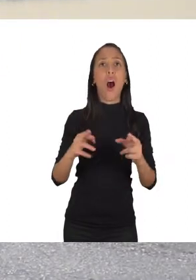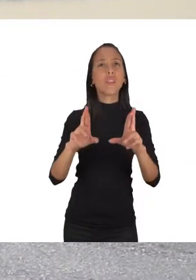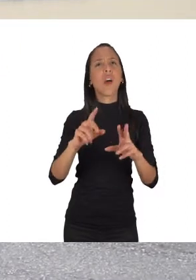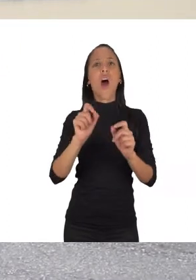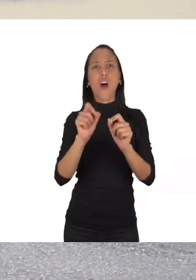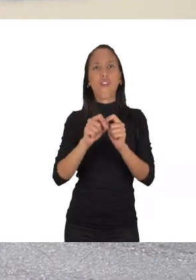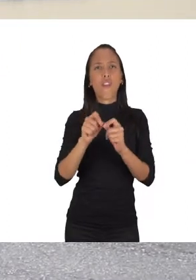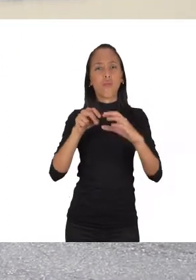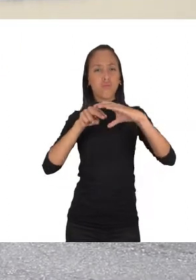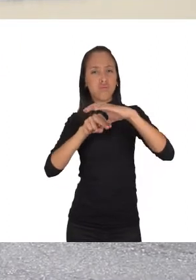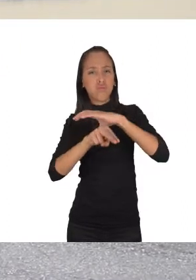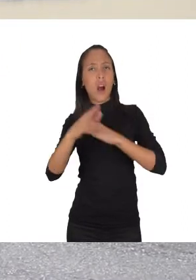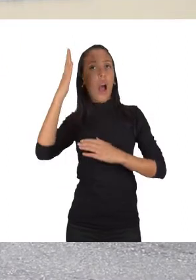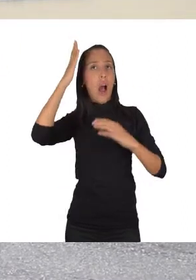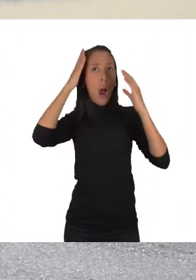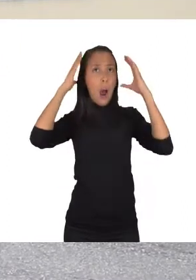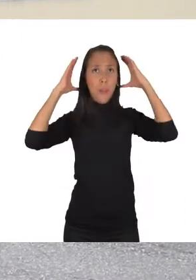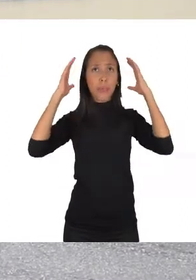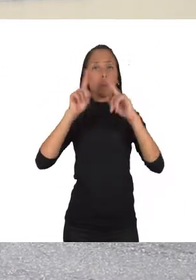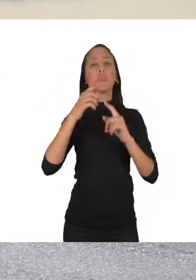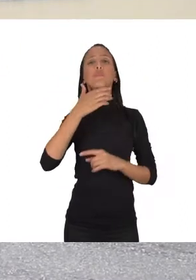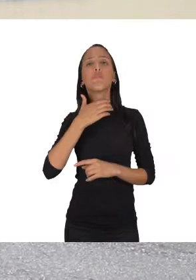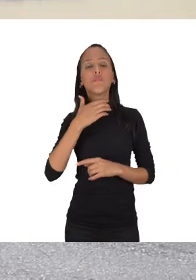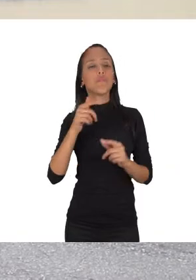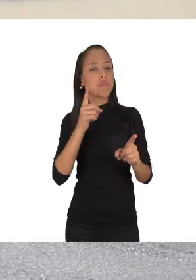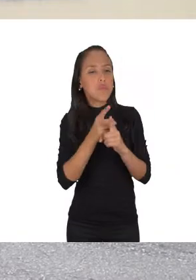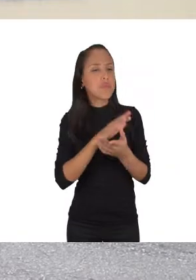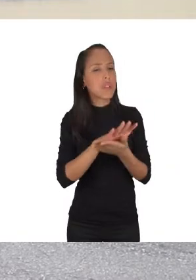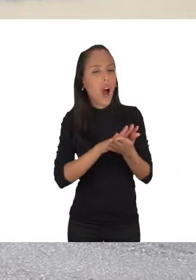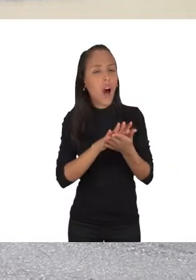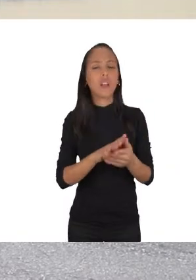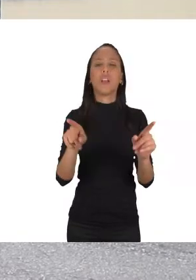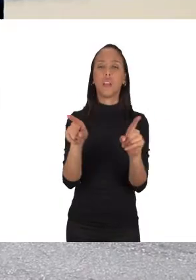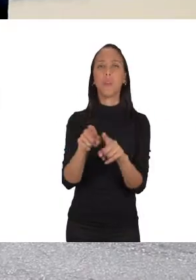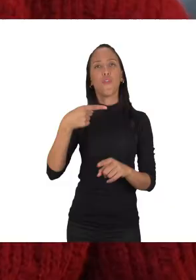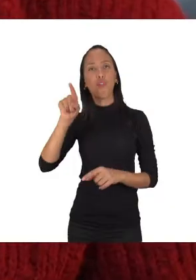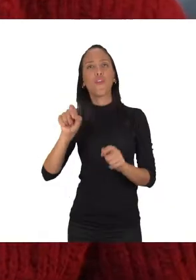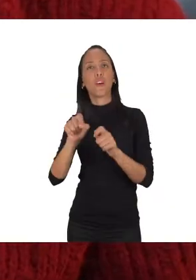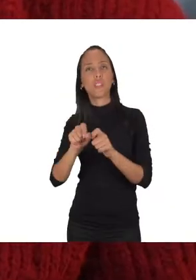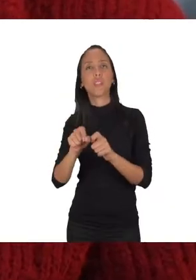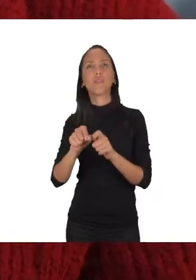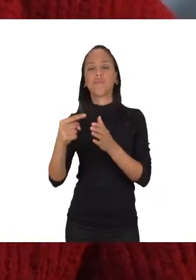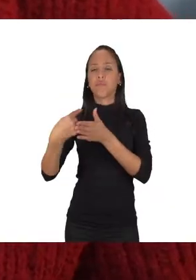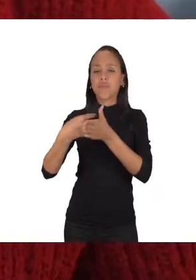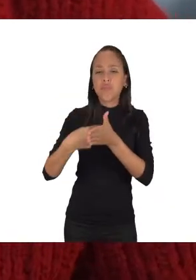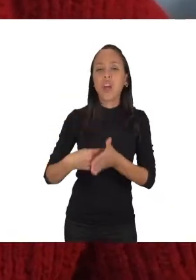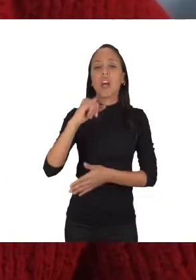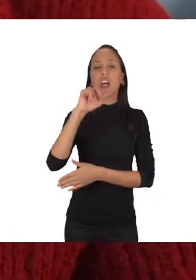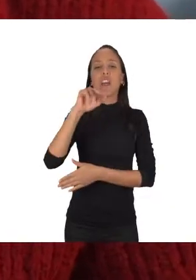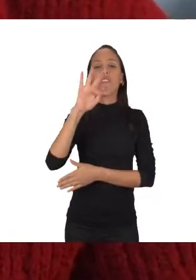não tinha nada. Aí eles começaram a passar para o infectologista e ele fez toda a investigação, mas também me deu